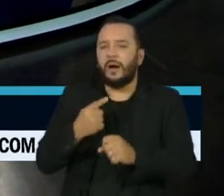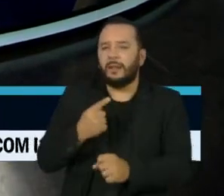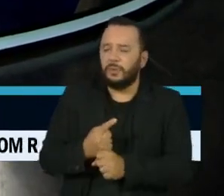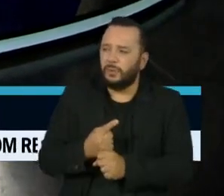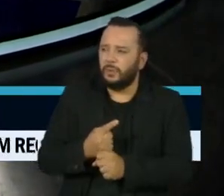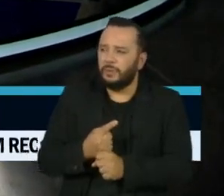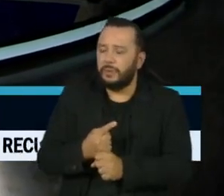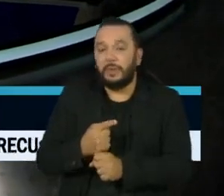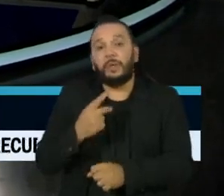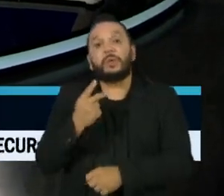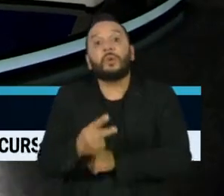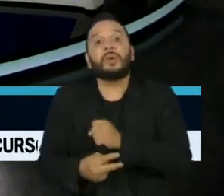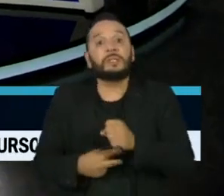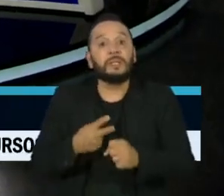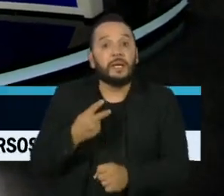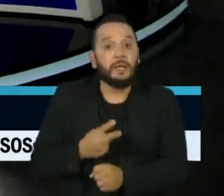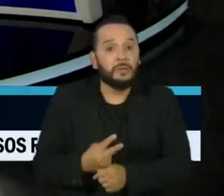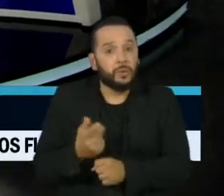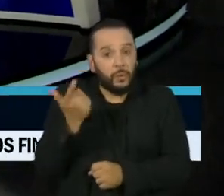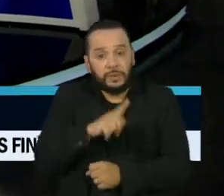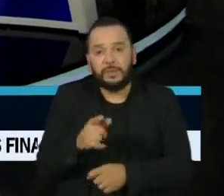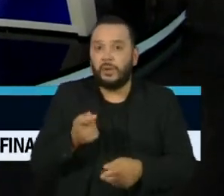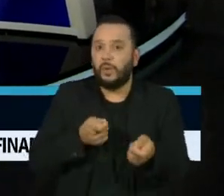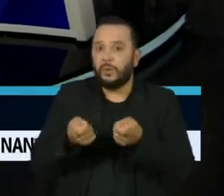para trazer a inflação de volta,